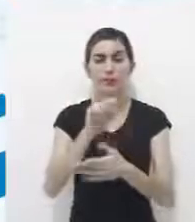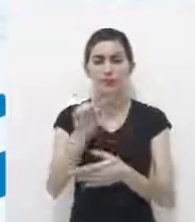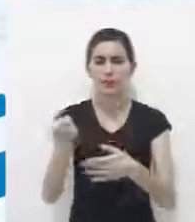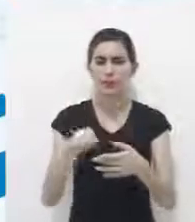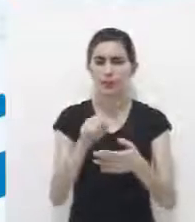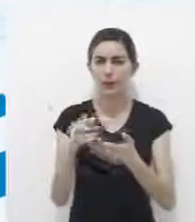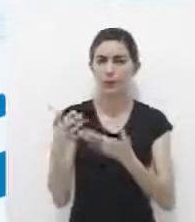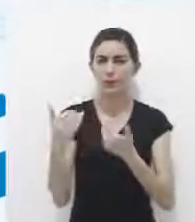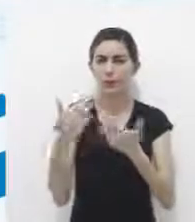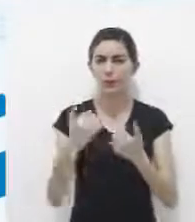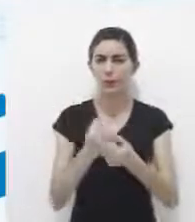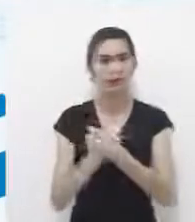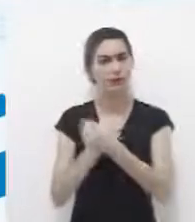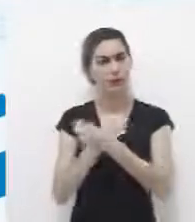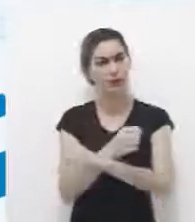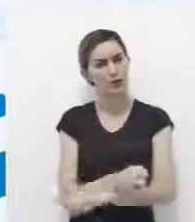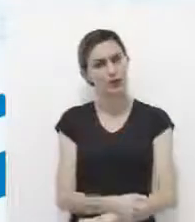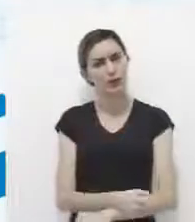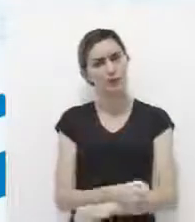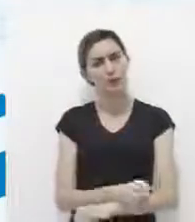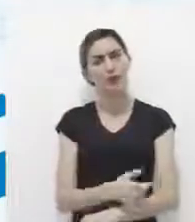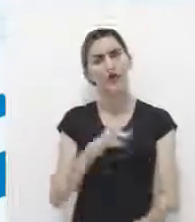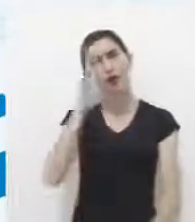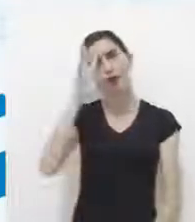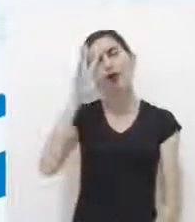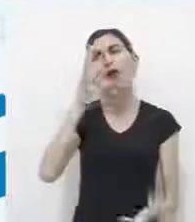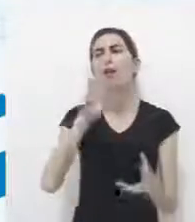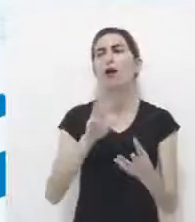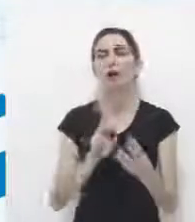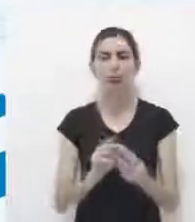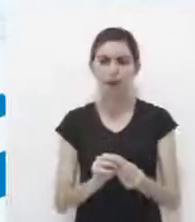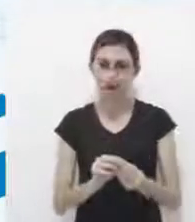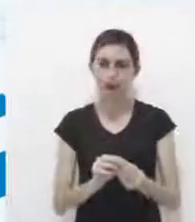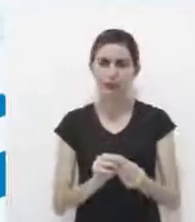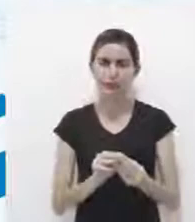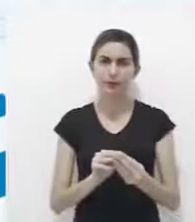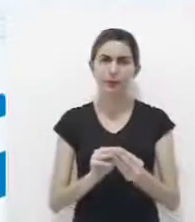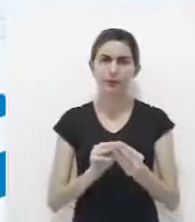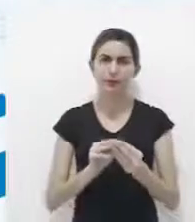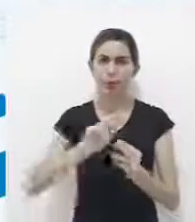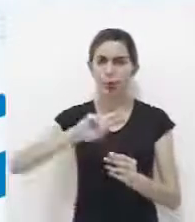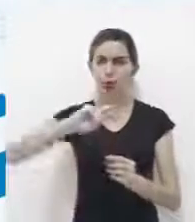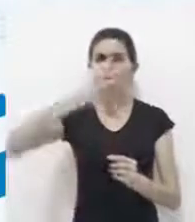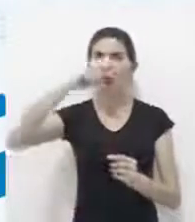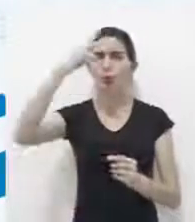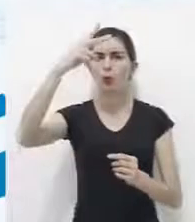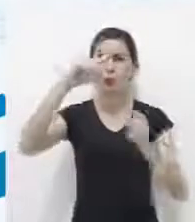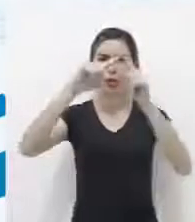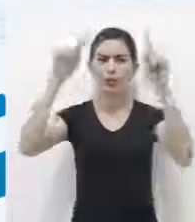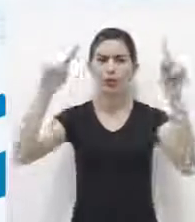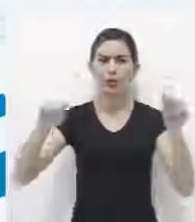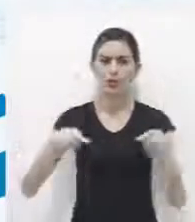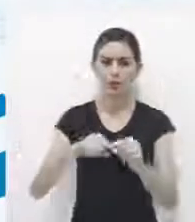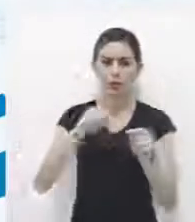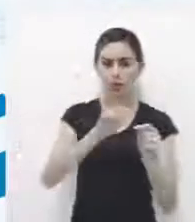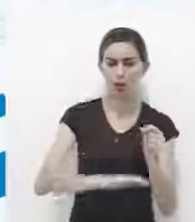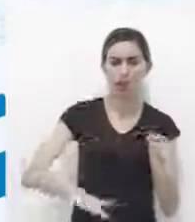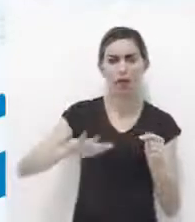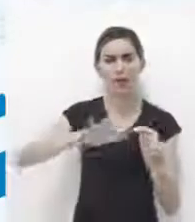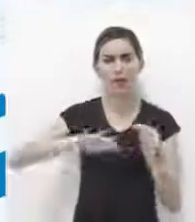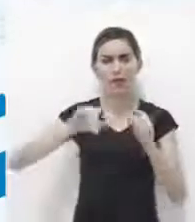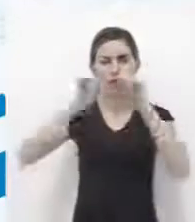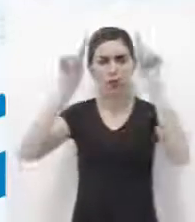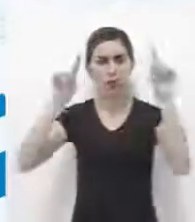ajudas. E ali o jovem escravo chega finalmente à conclusão que a duplicação da área do